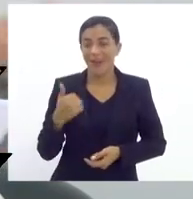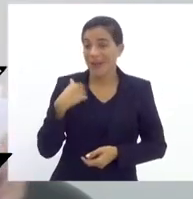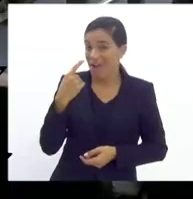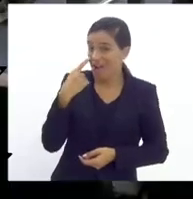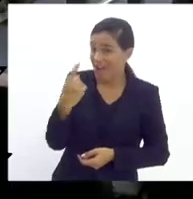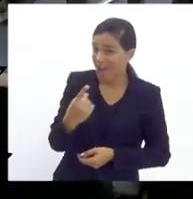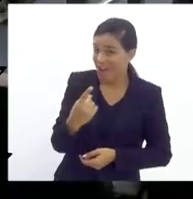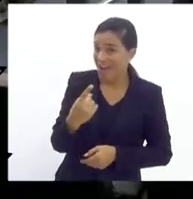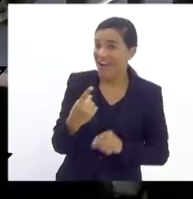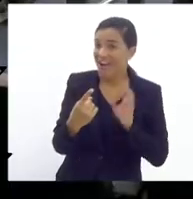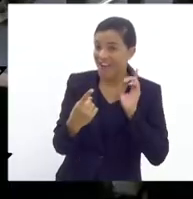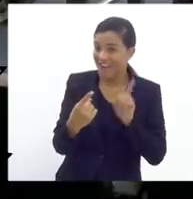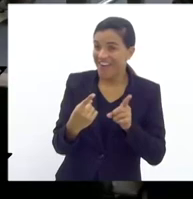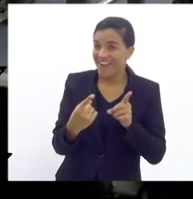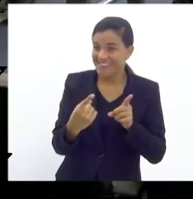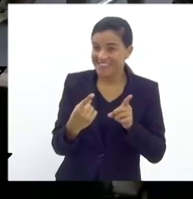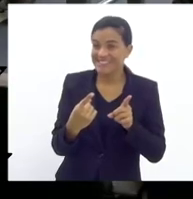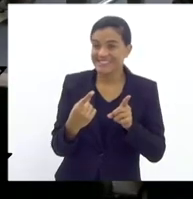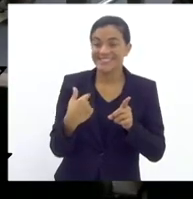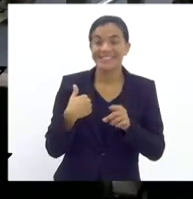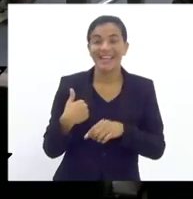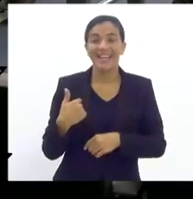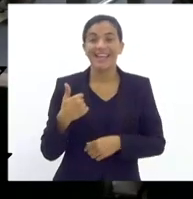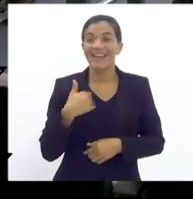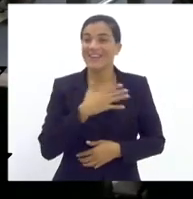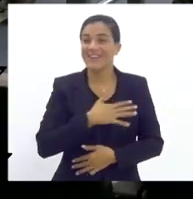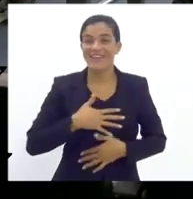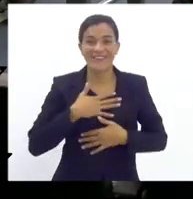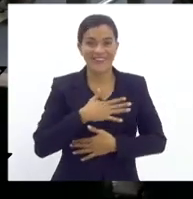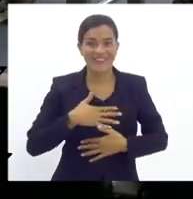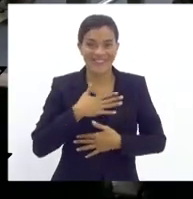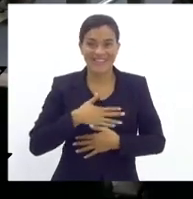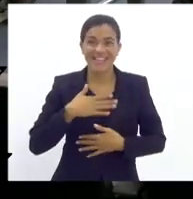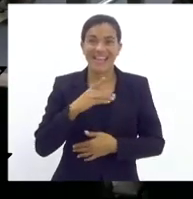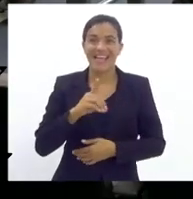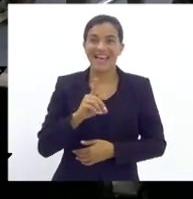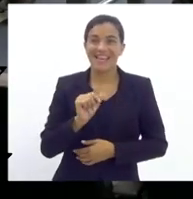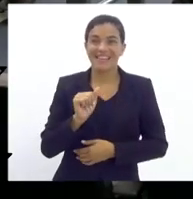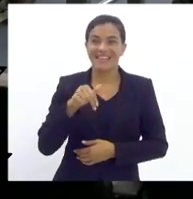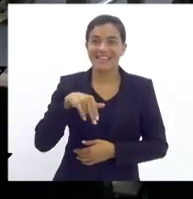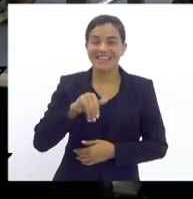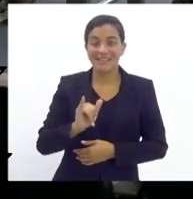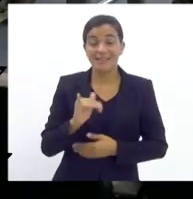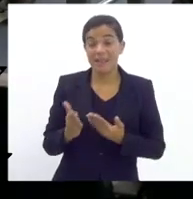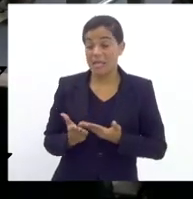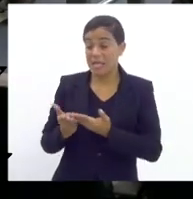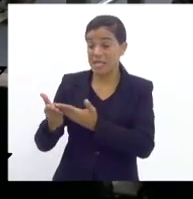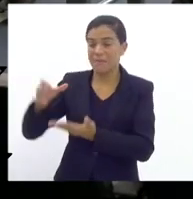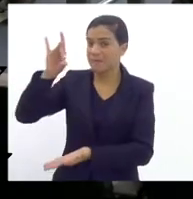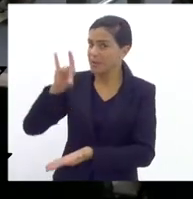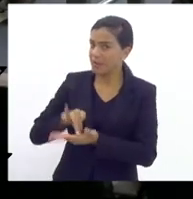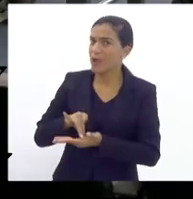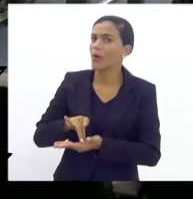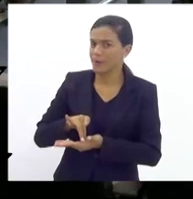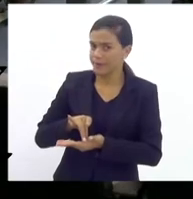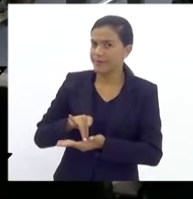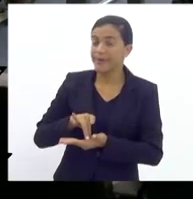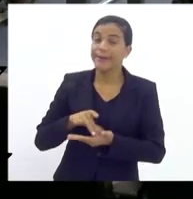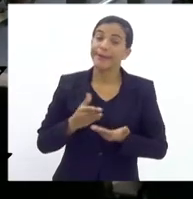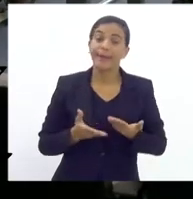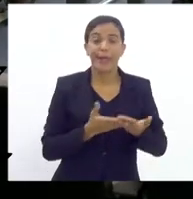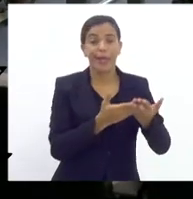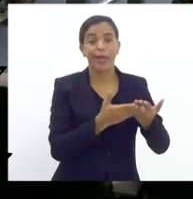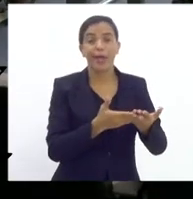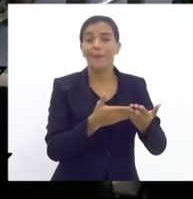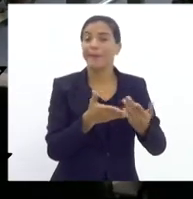só eu gostei muito da quando a Dani Monteiro botou assim encaminhamentos concretos encaminhamentos de